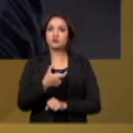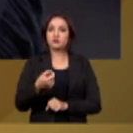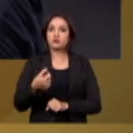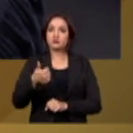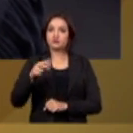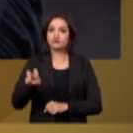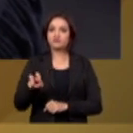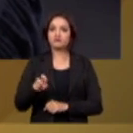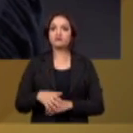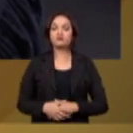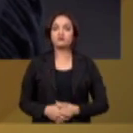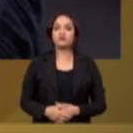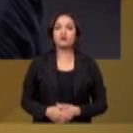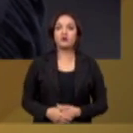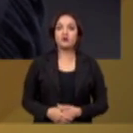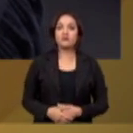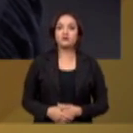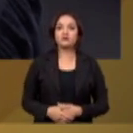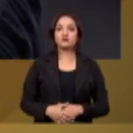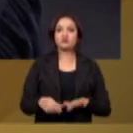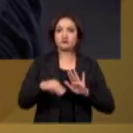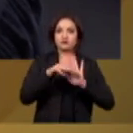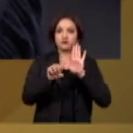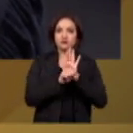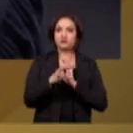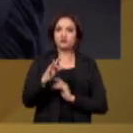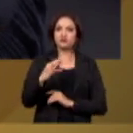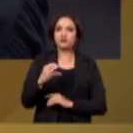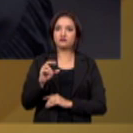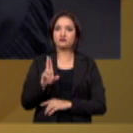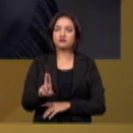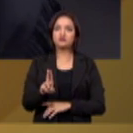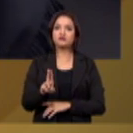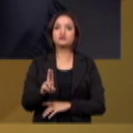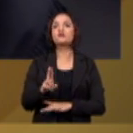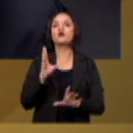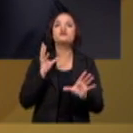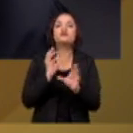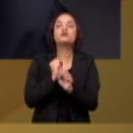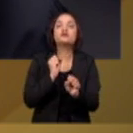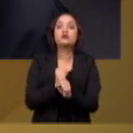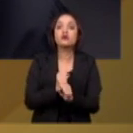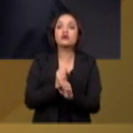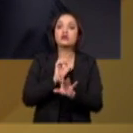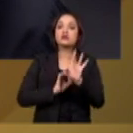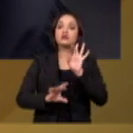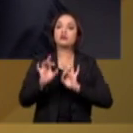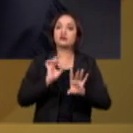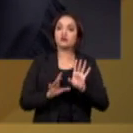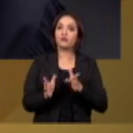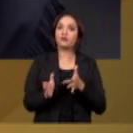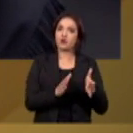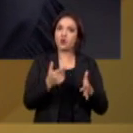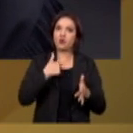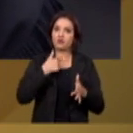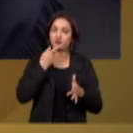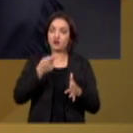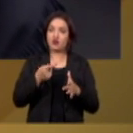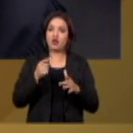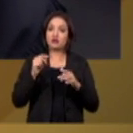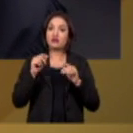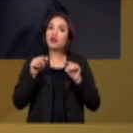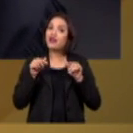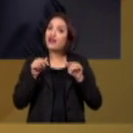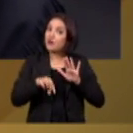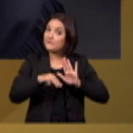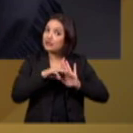e eu ementa mandado de segurança tribunal de contas tomada de contas especial digo eu aqui estamos